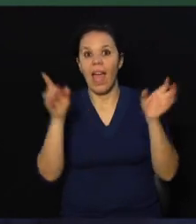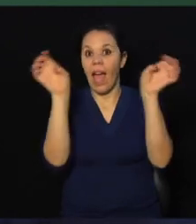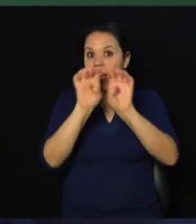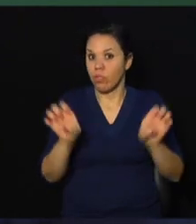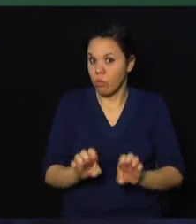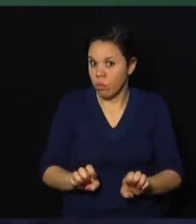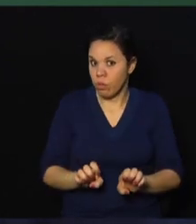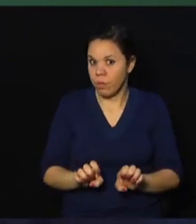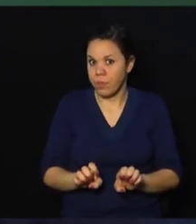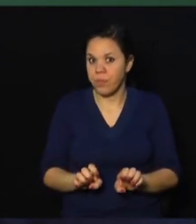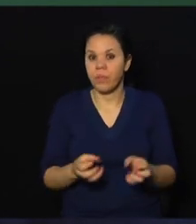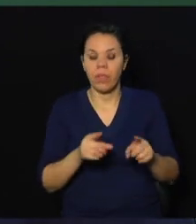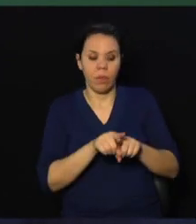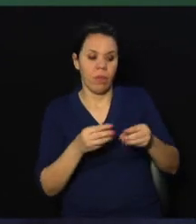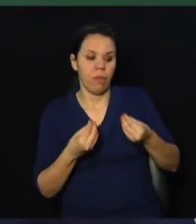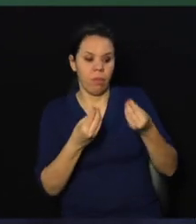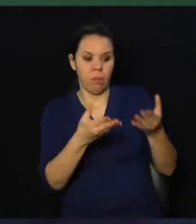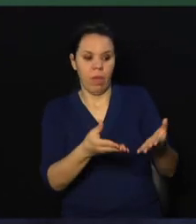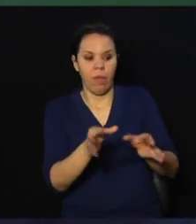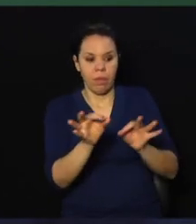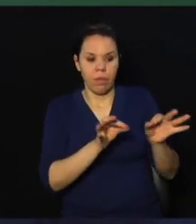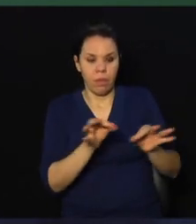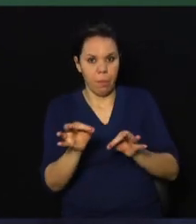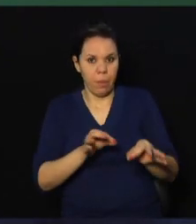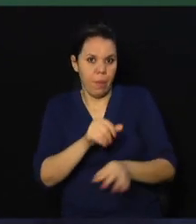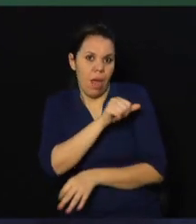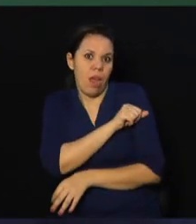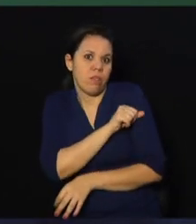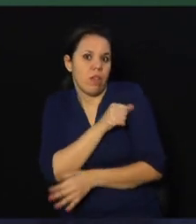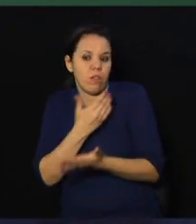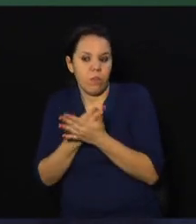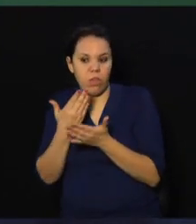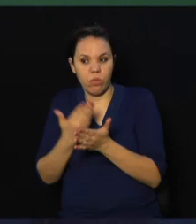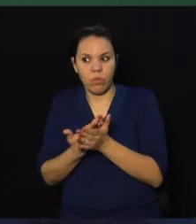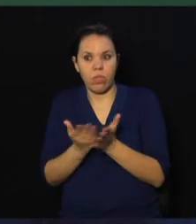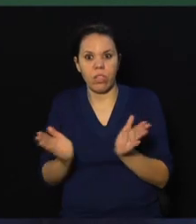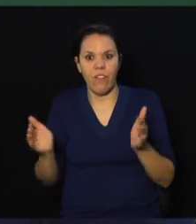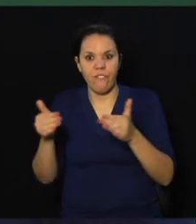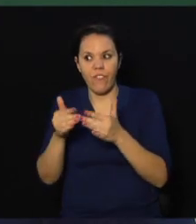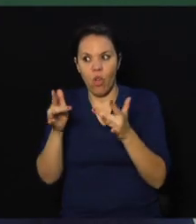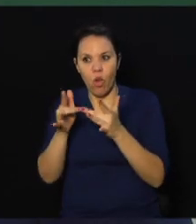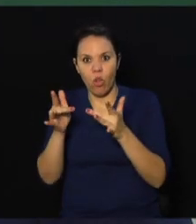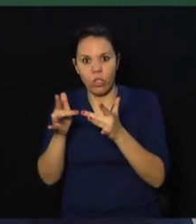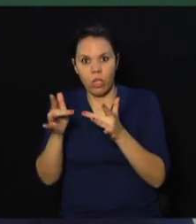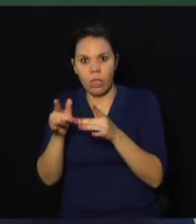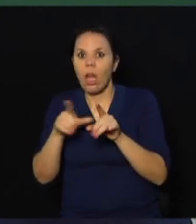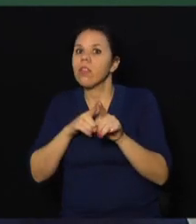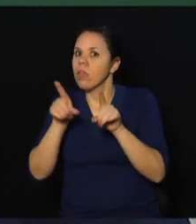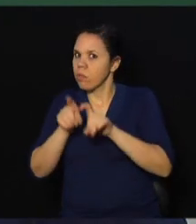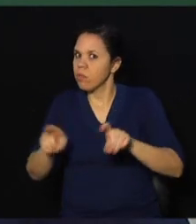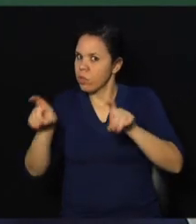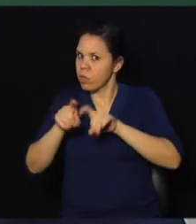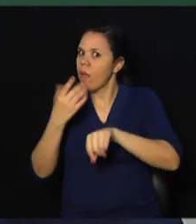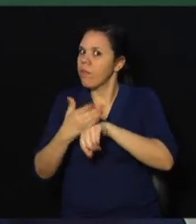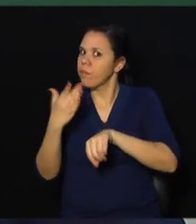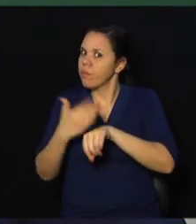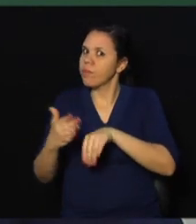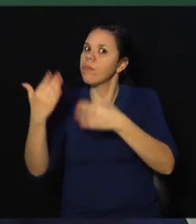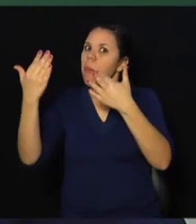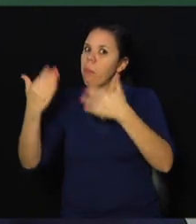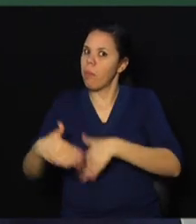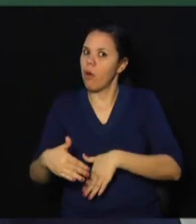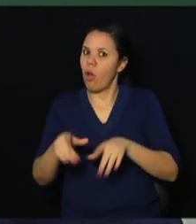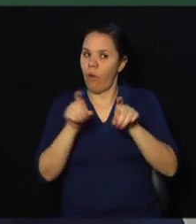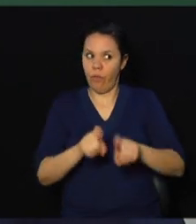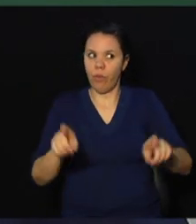a aplicação da prova e também para a preparação dos alunos para a prova, né? Os alunos vão ter que ter um contato com o computador para treinar uma prova no